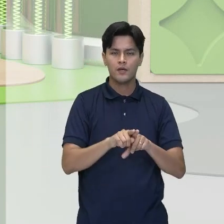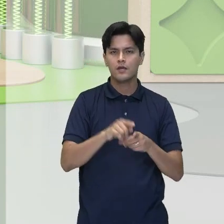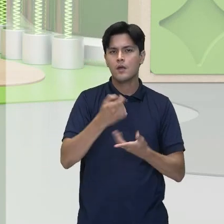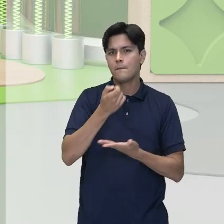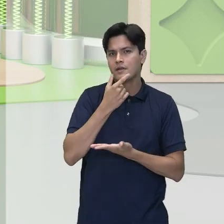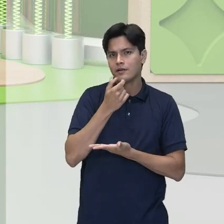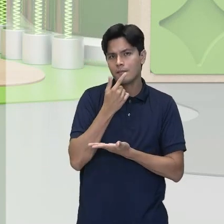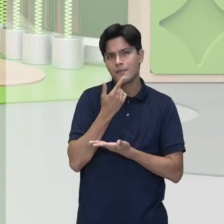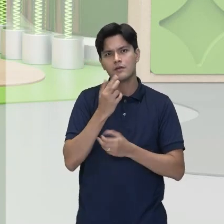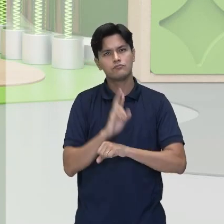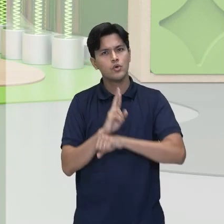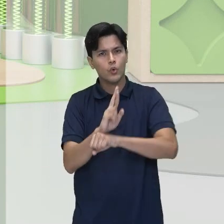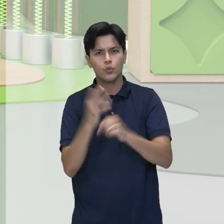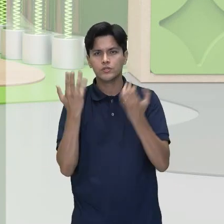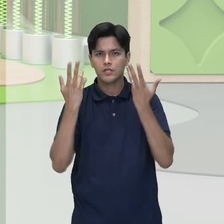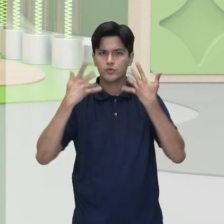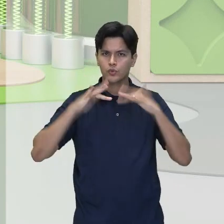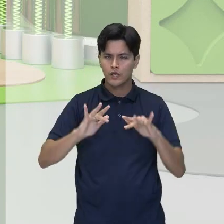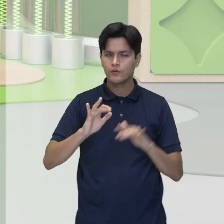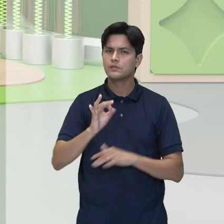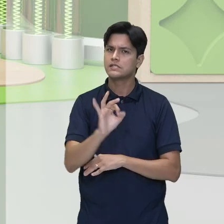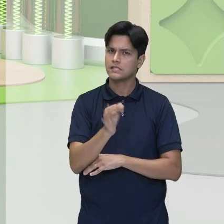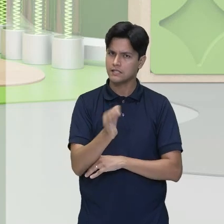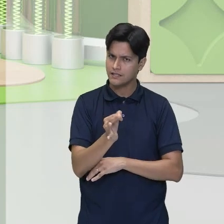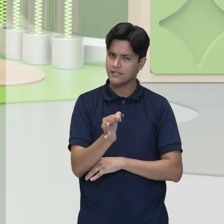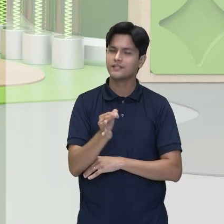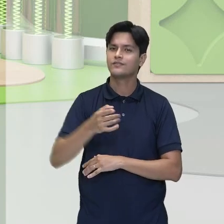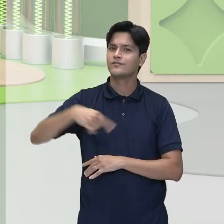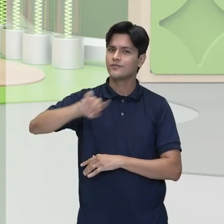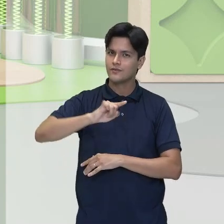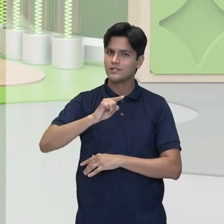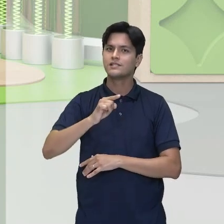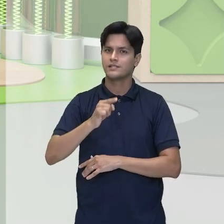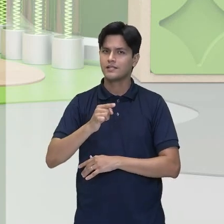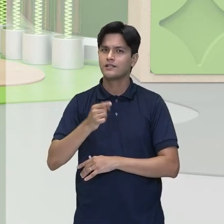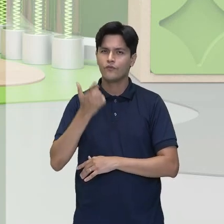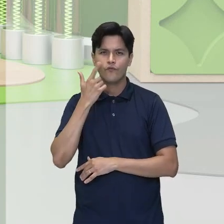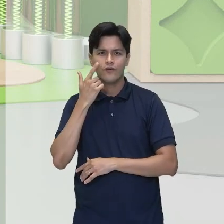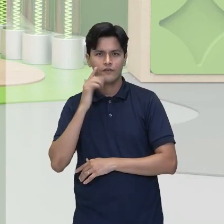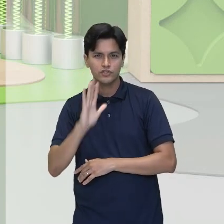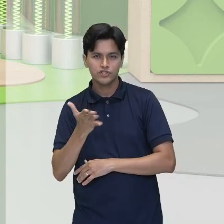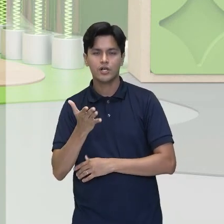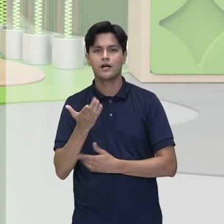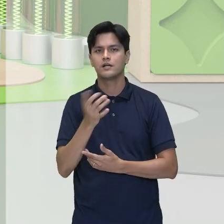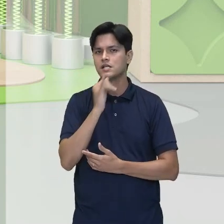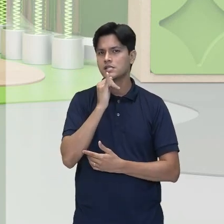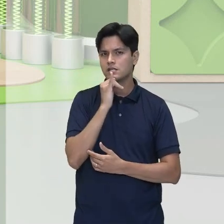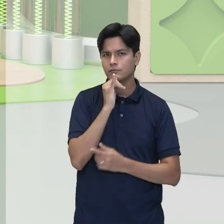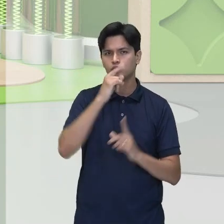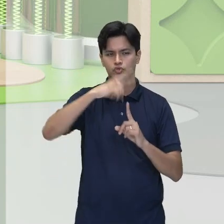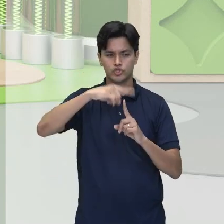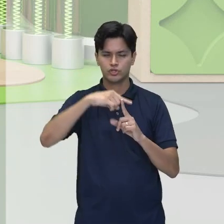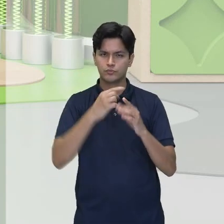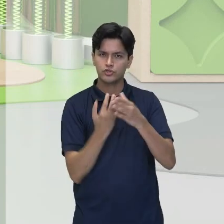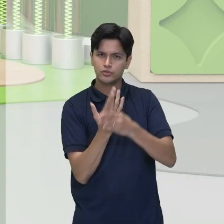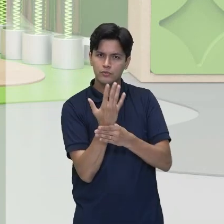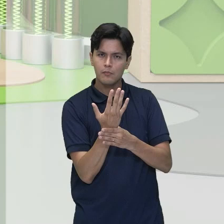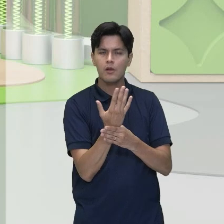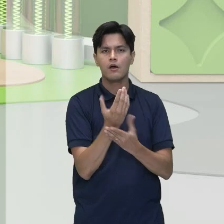naturais, Com certeza você já deve ter ouvido falar de certa planta, de certo fruto, que serve para